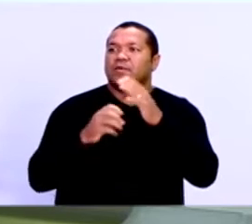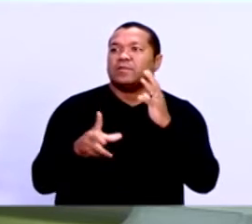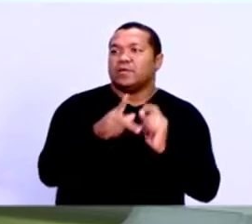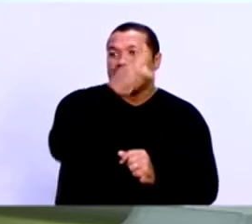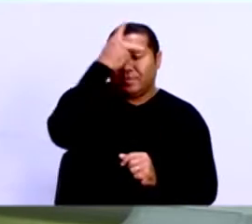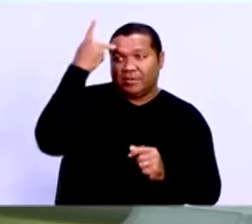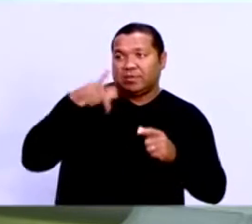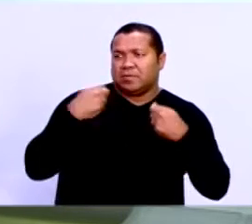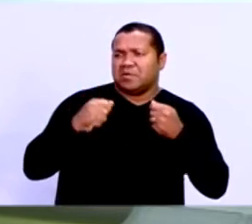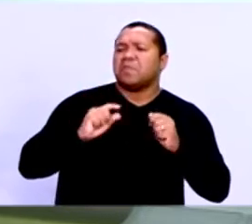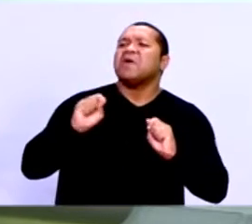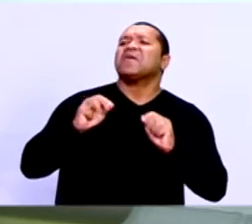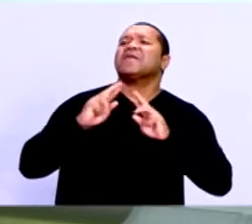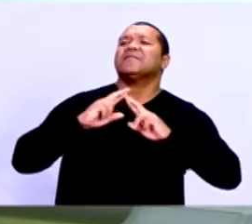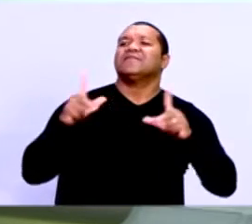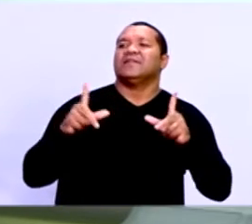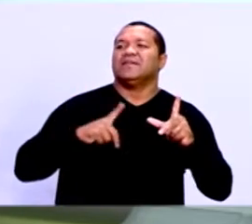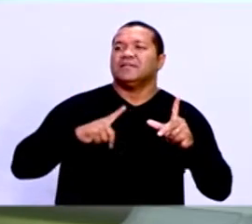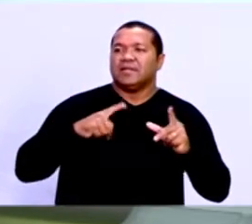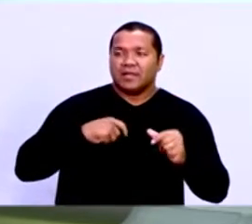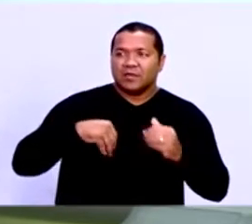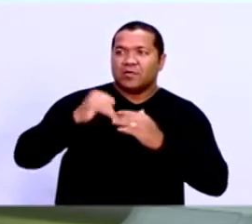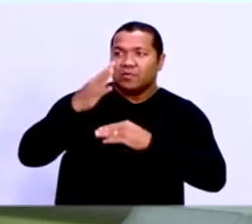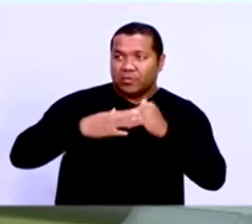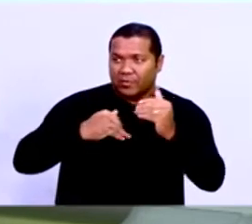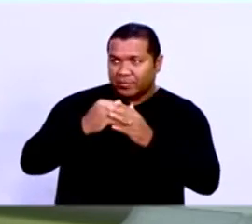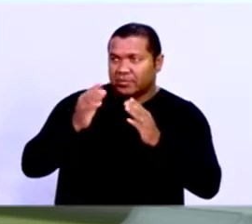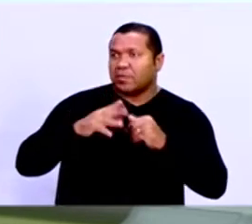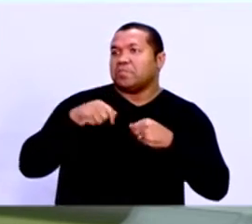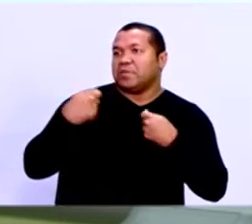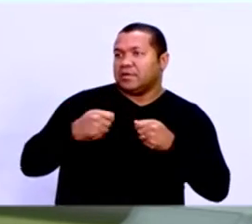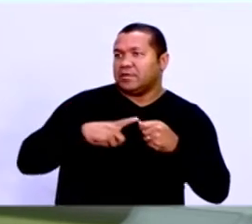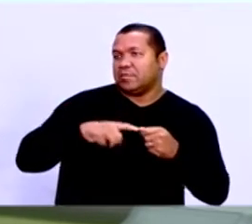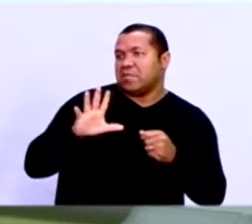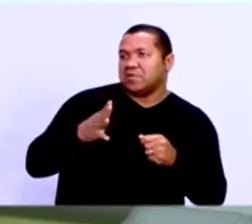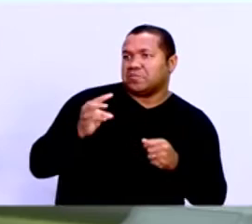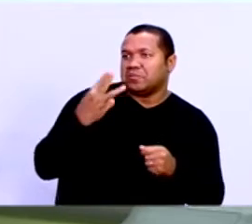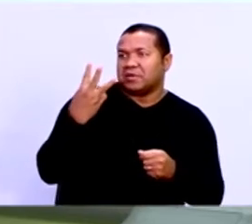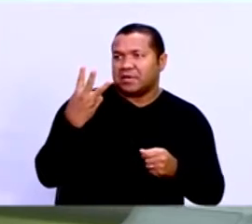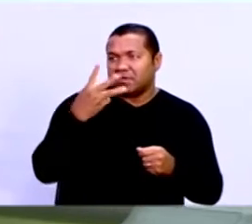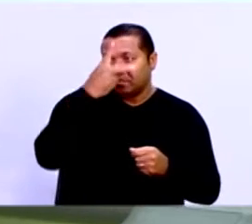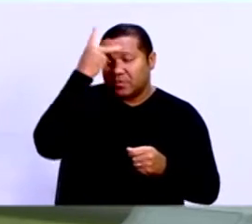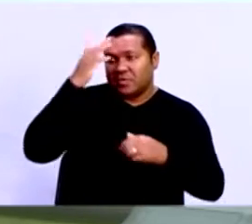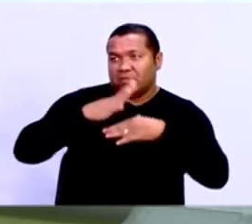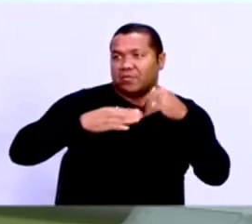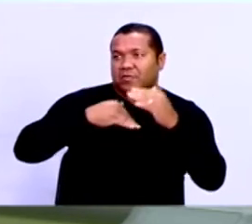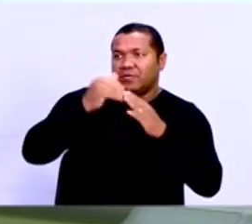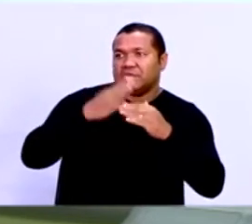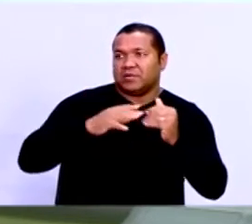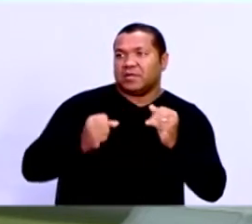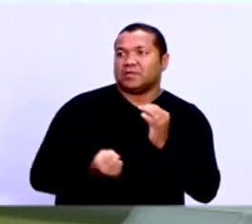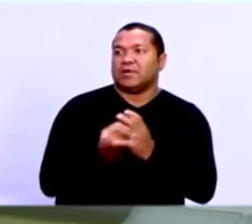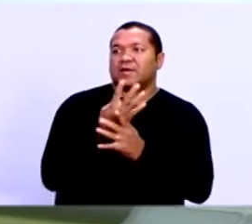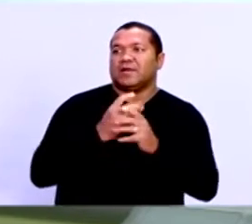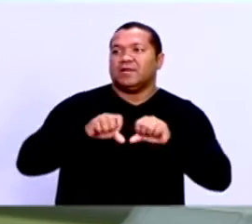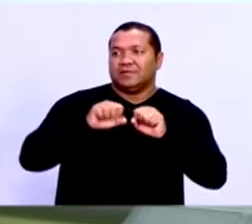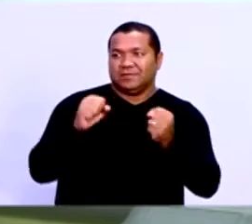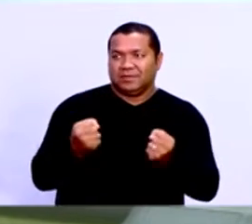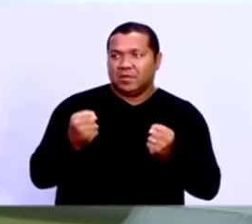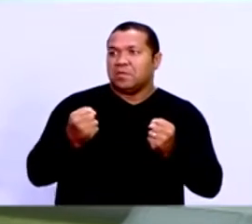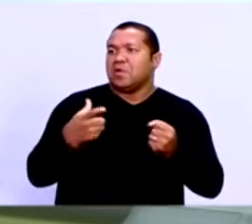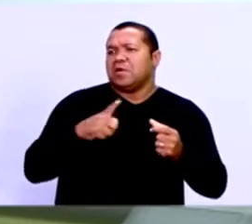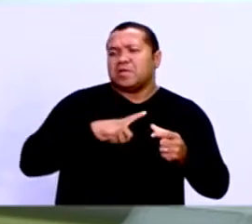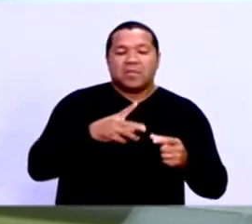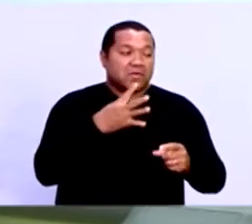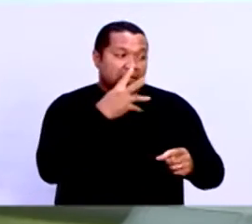diferença é que a mão de obra sua será dois ou três desenvolvedores e não e não vai ser também a parte física